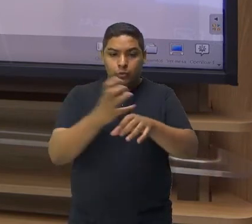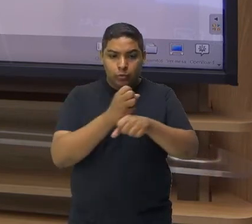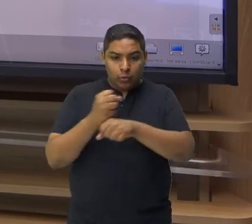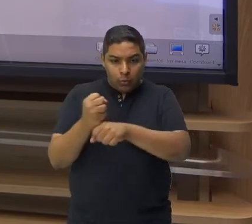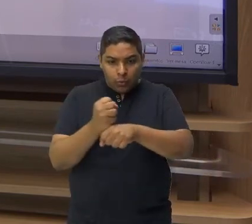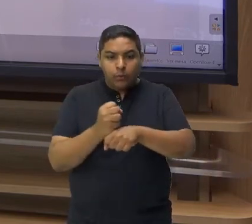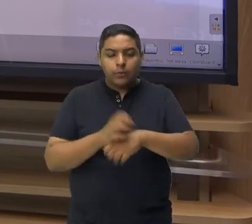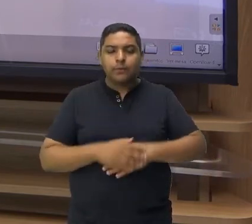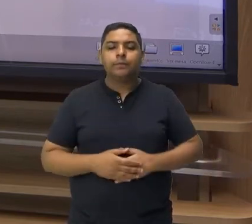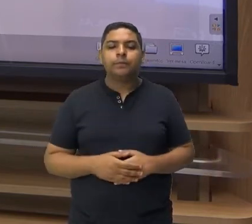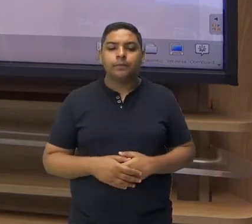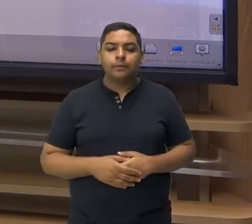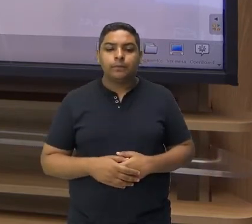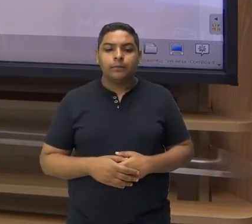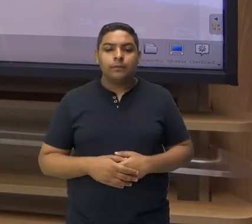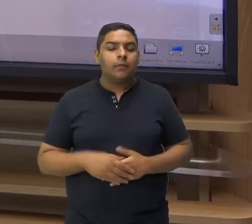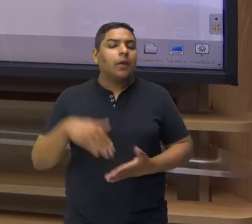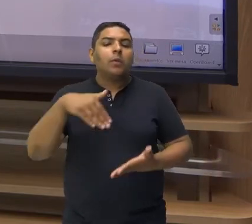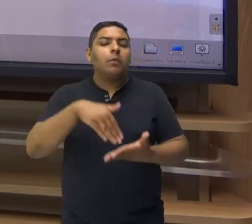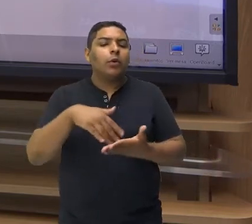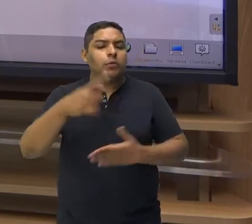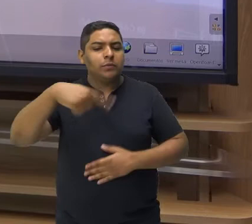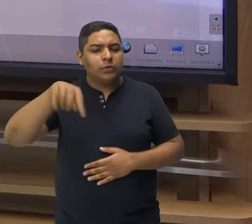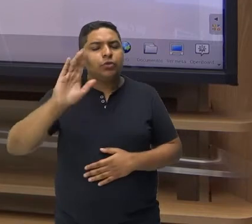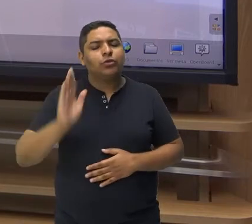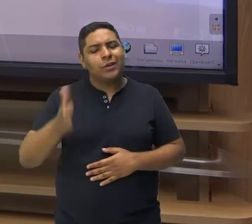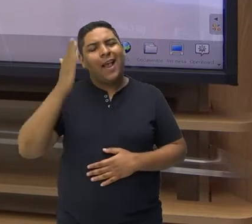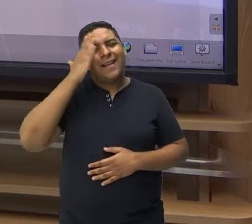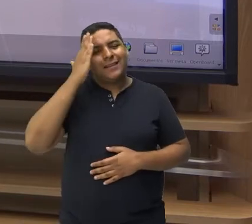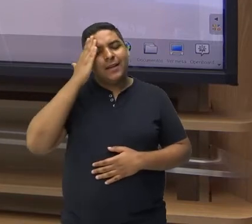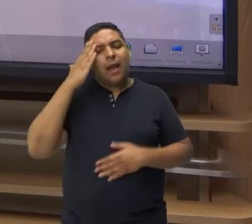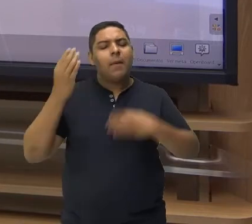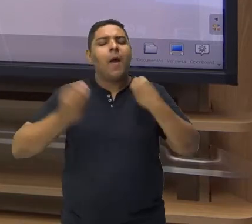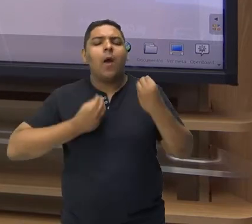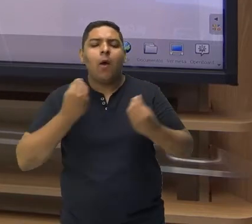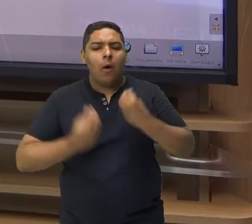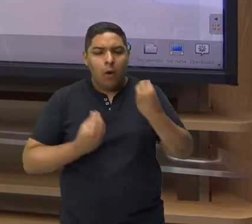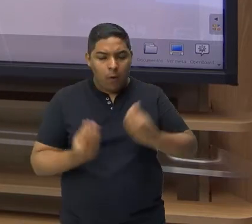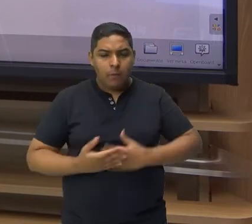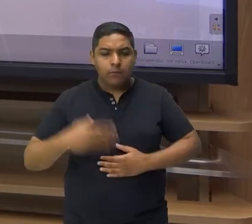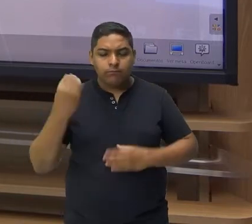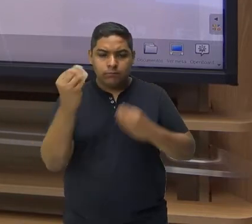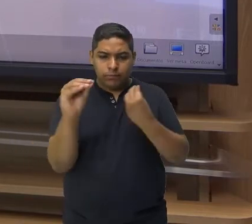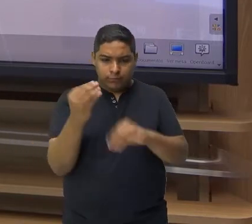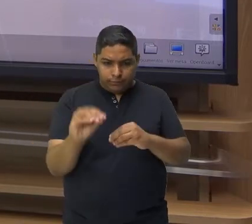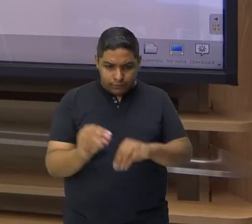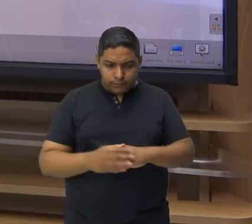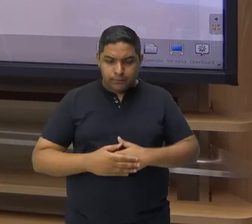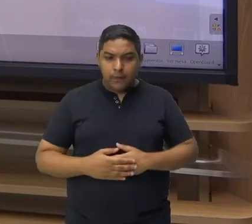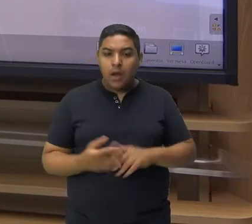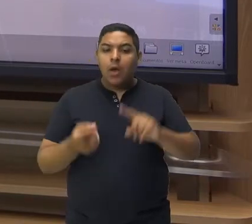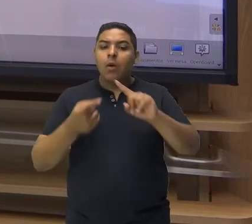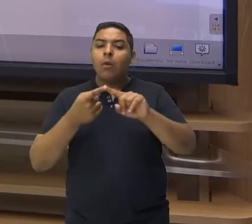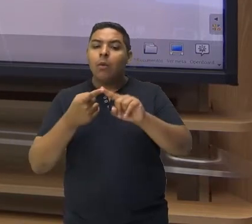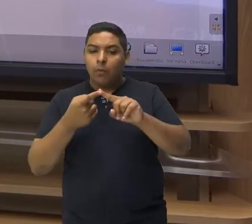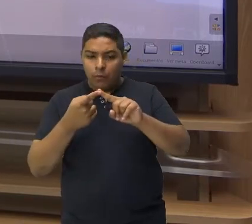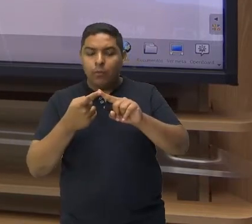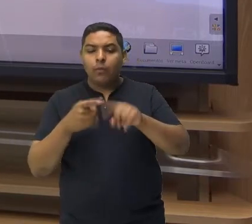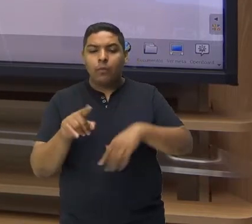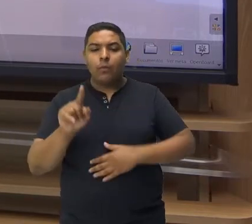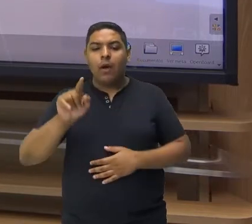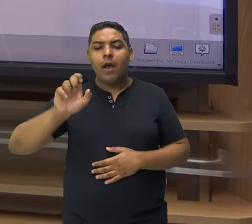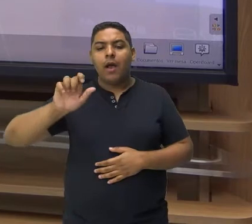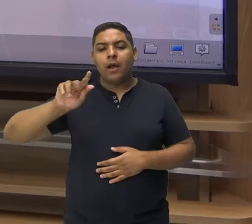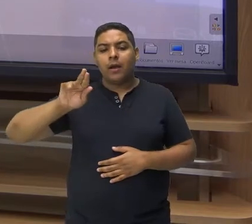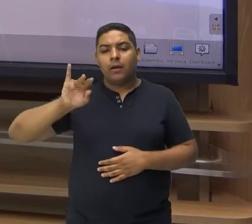Beleza? E por último, nós já sabemos como determinar a capacitância equivalente. 1 sobre a capacitância